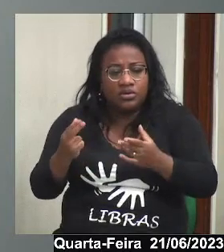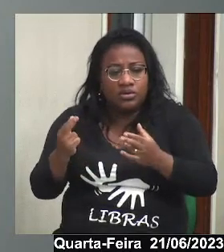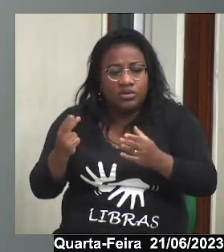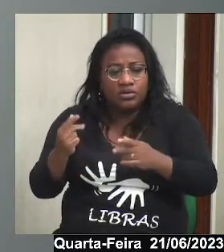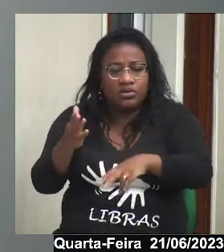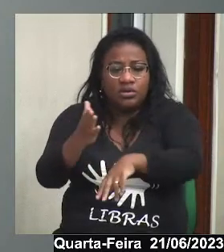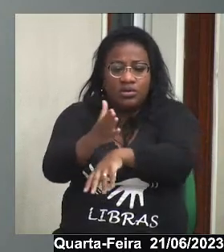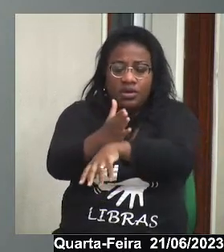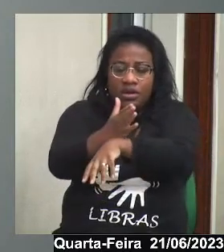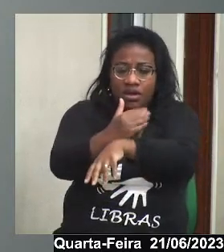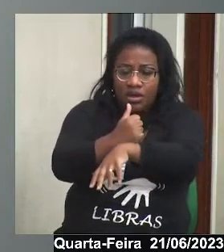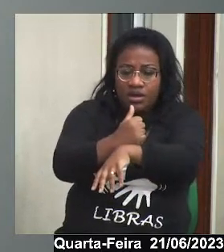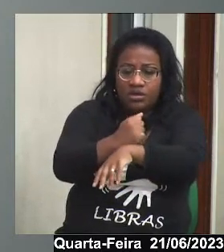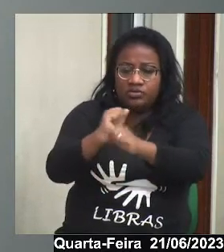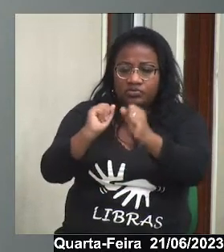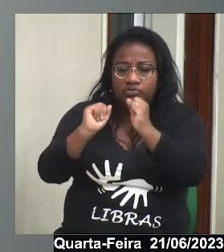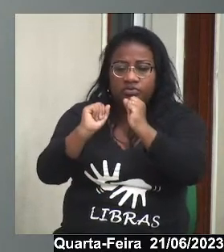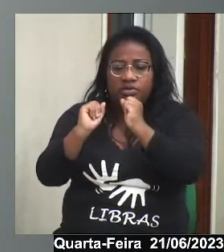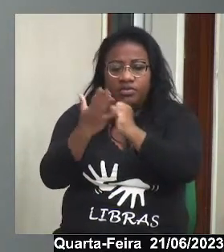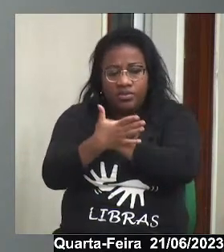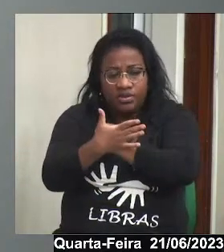pandemia.